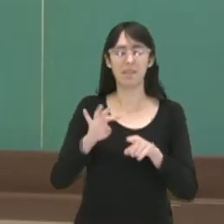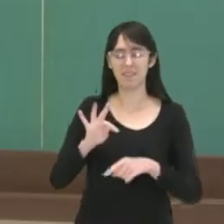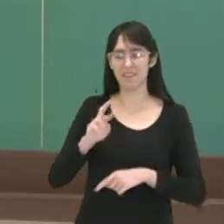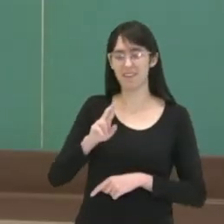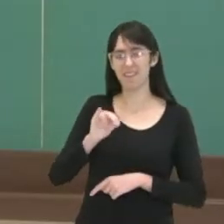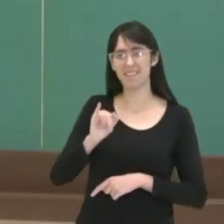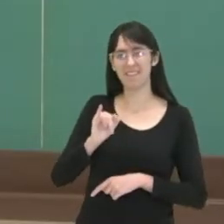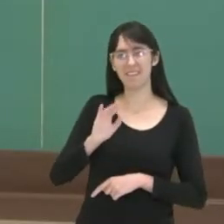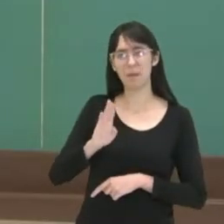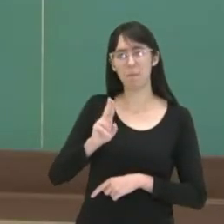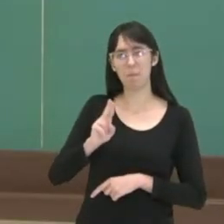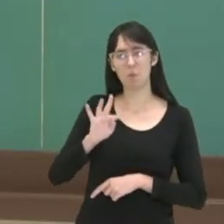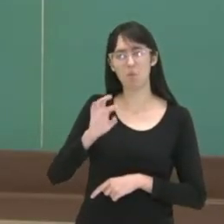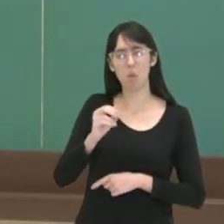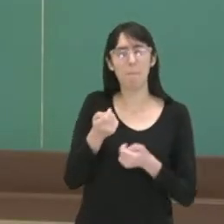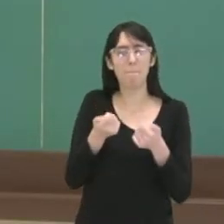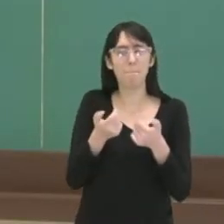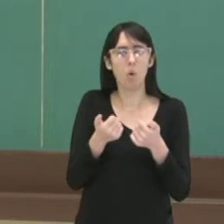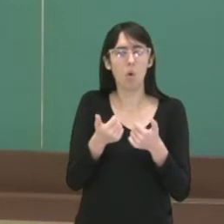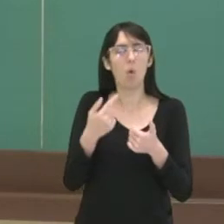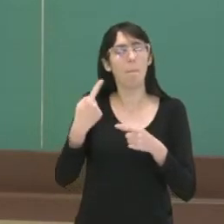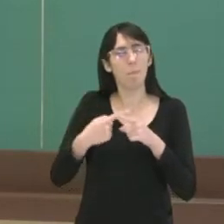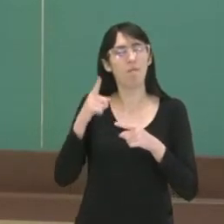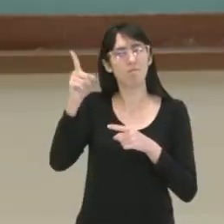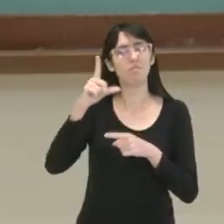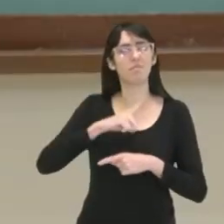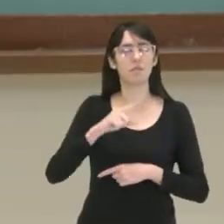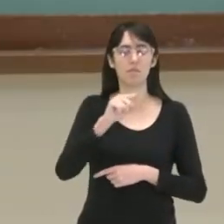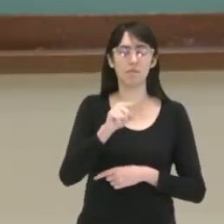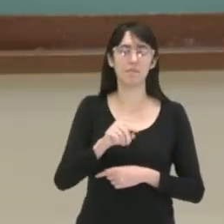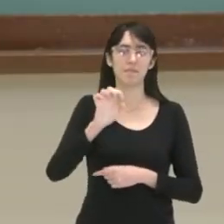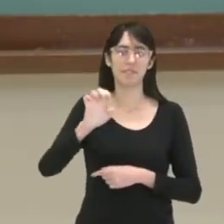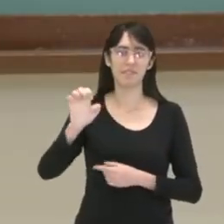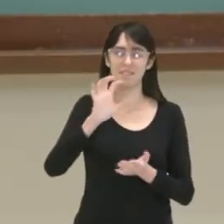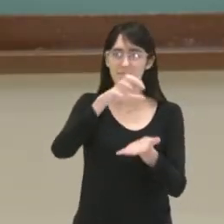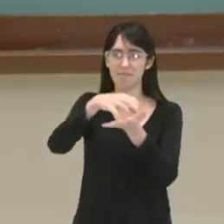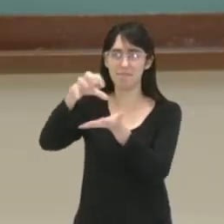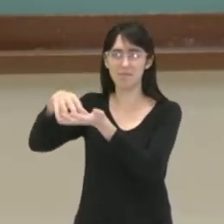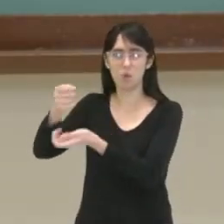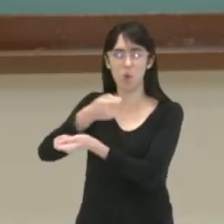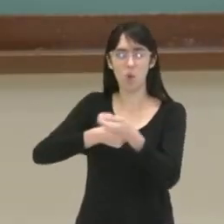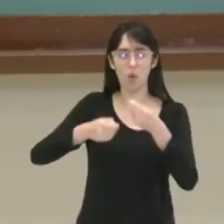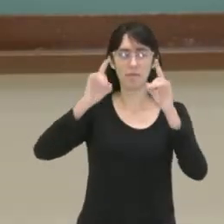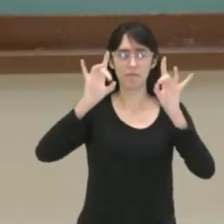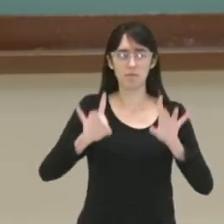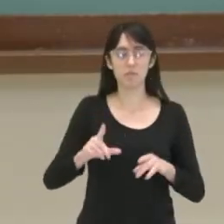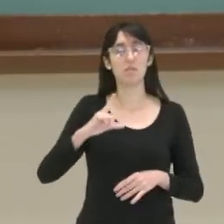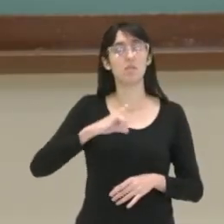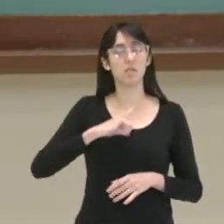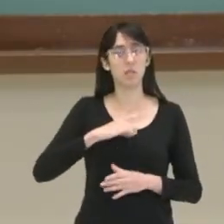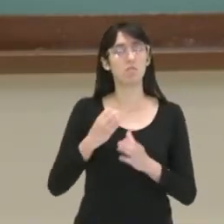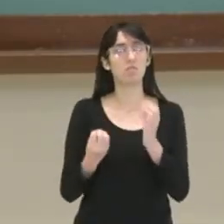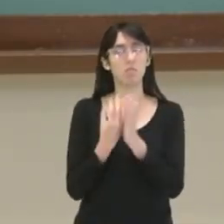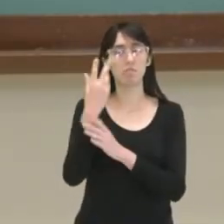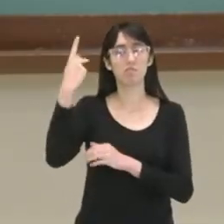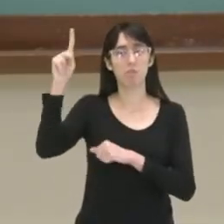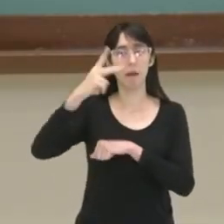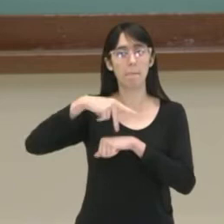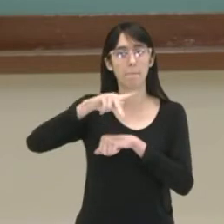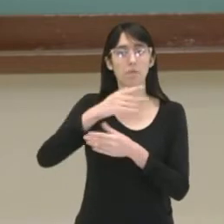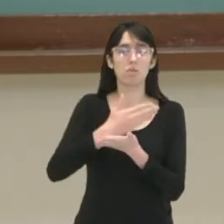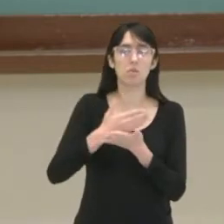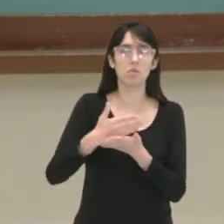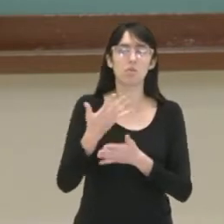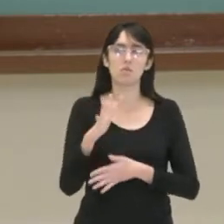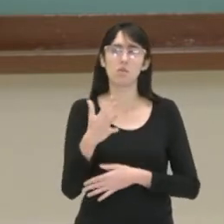acontece por conta da implantação das zonas econômicas especiais. Essas zonas econômicas especiais passam a ser implantadas no país a partir da década